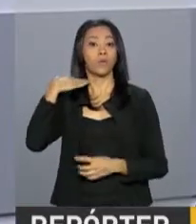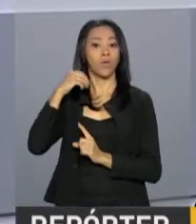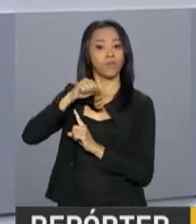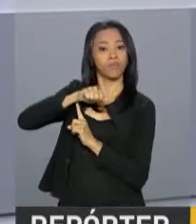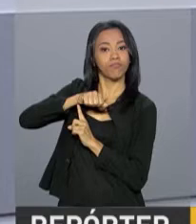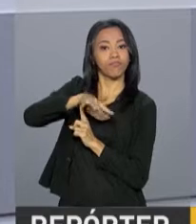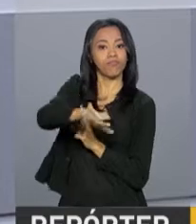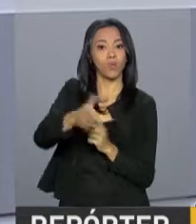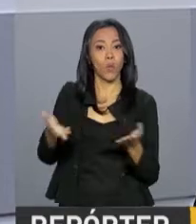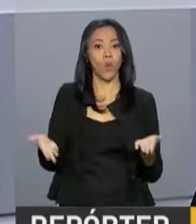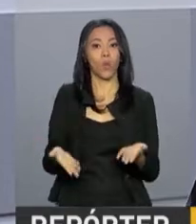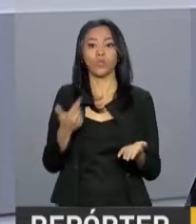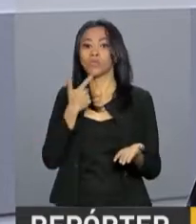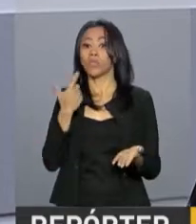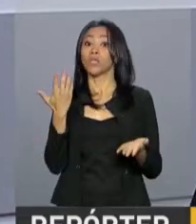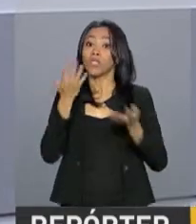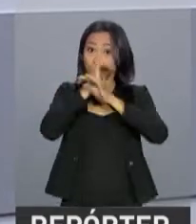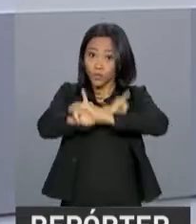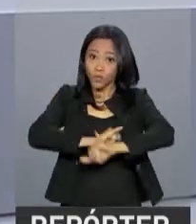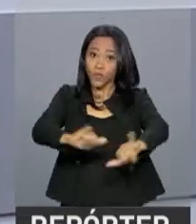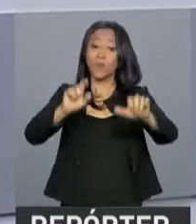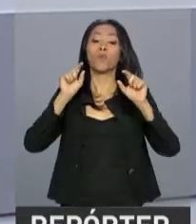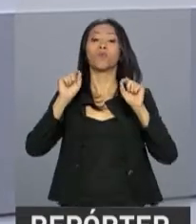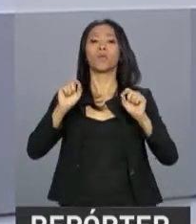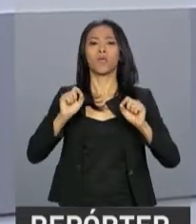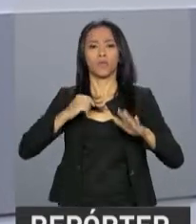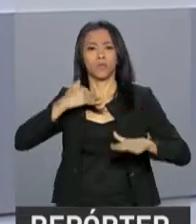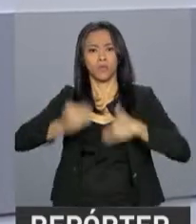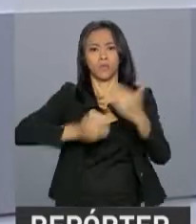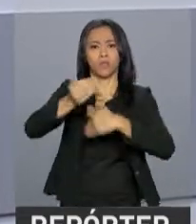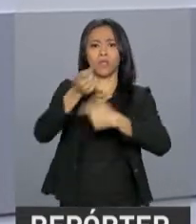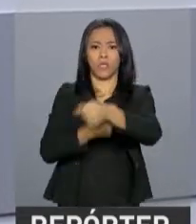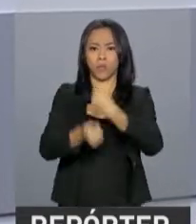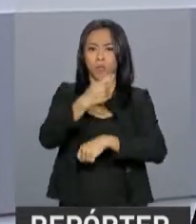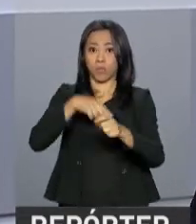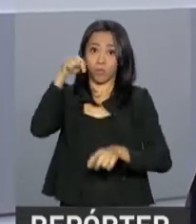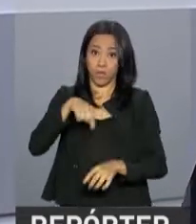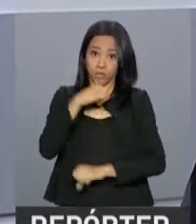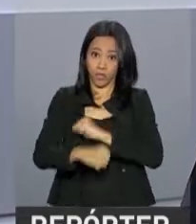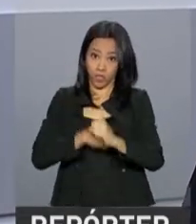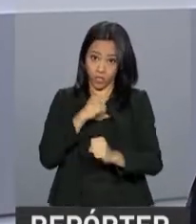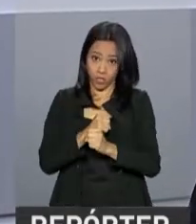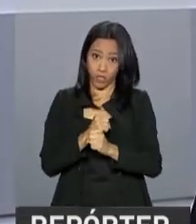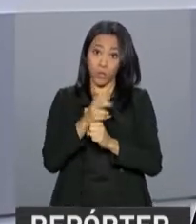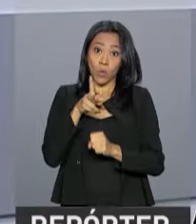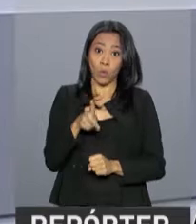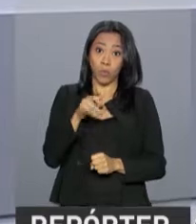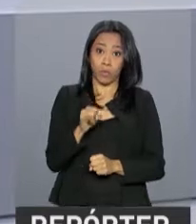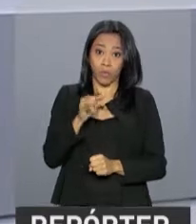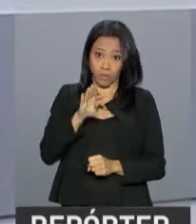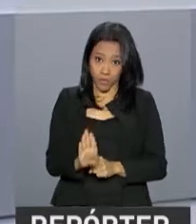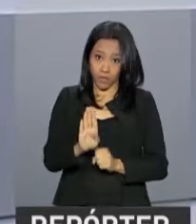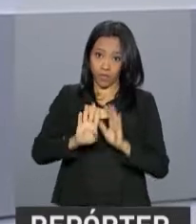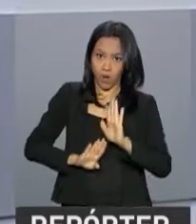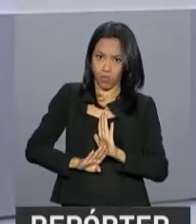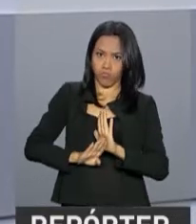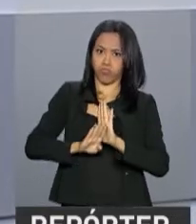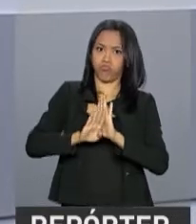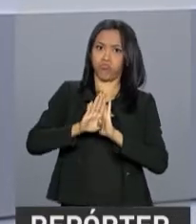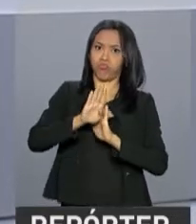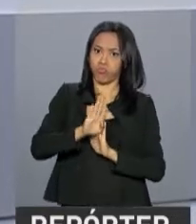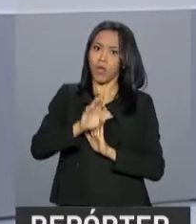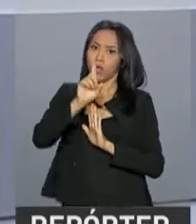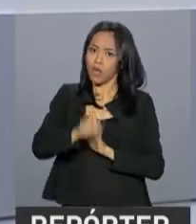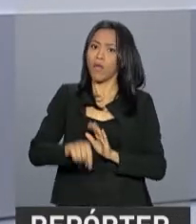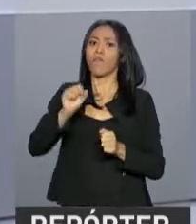hoje a previsão de crescimento da economia para este ano a projeção para a expansão do pib que é a soma de todos os bens e serviços produzidos